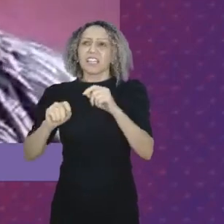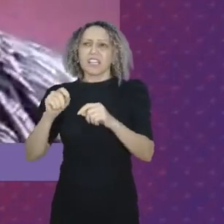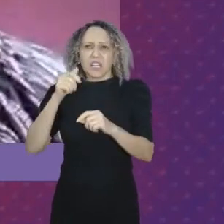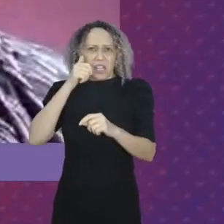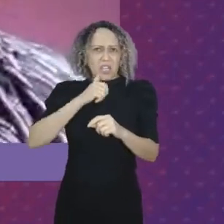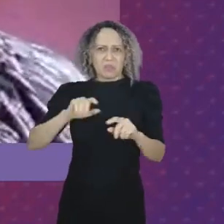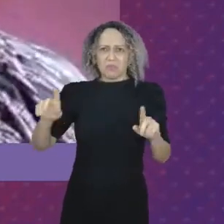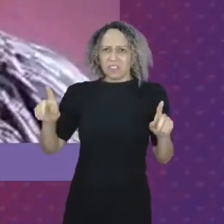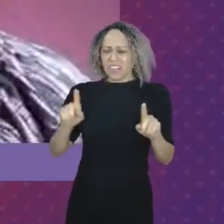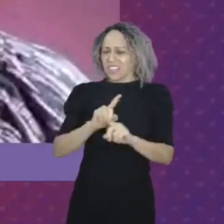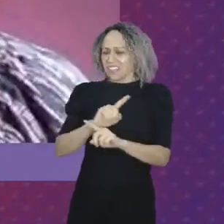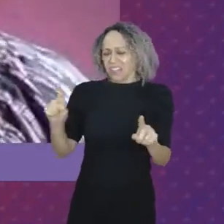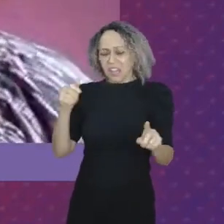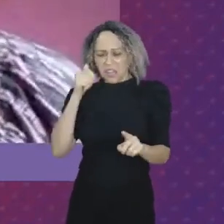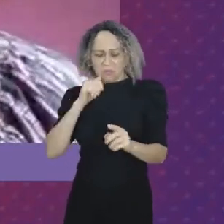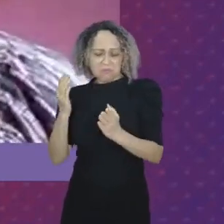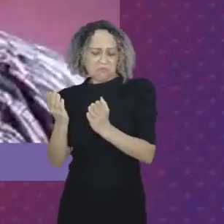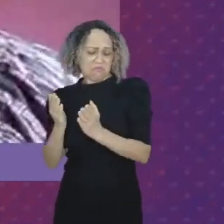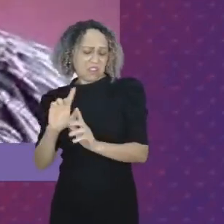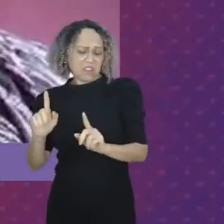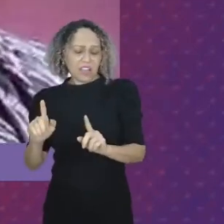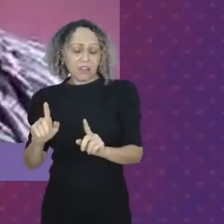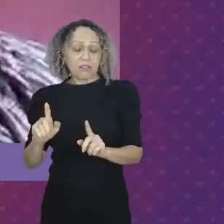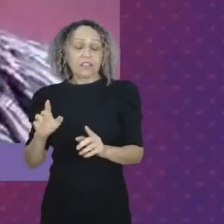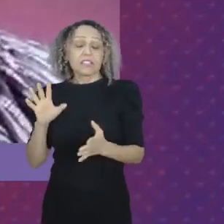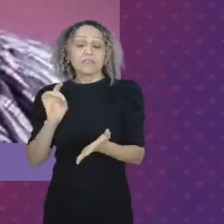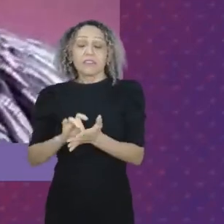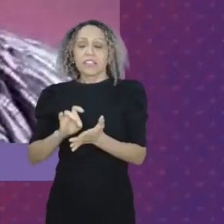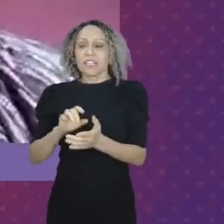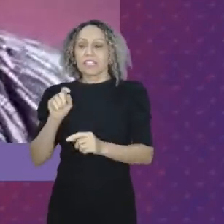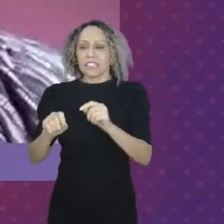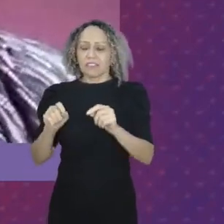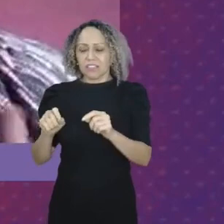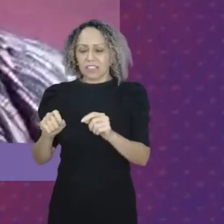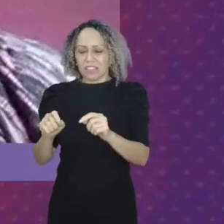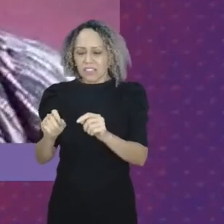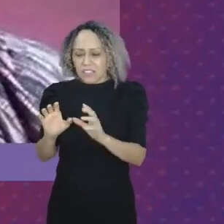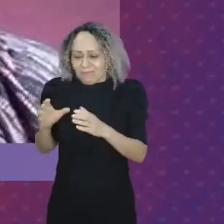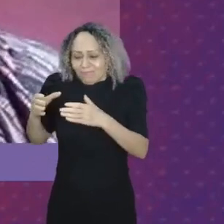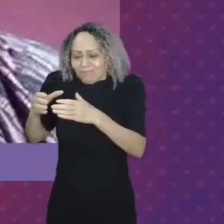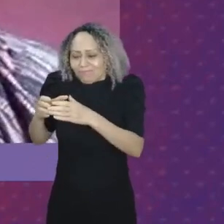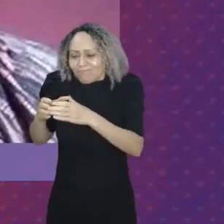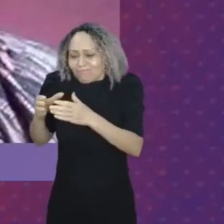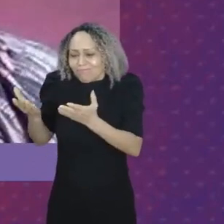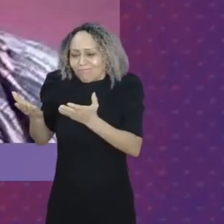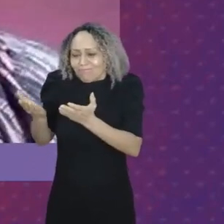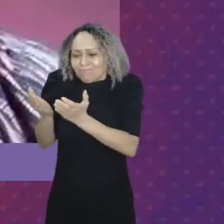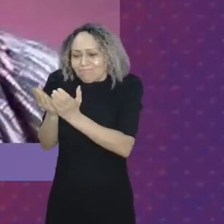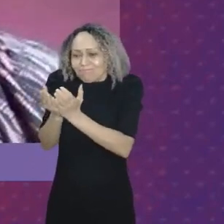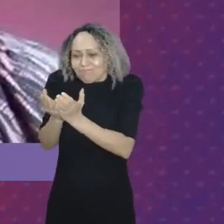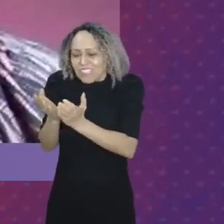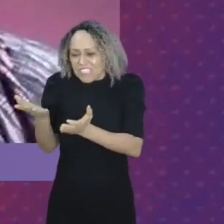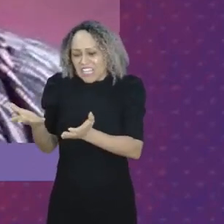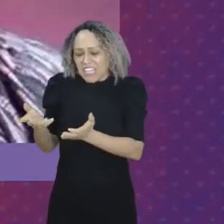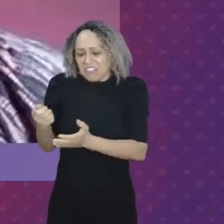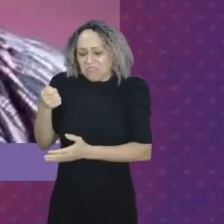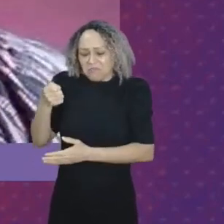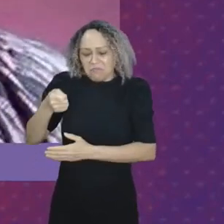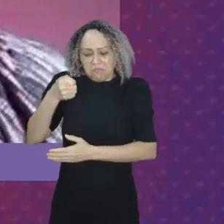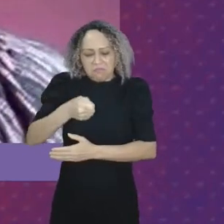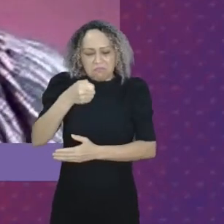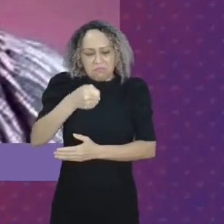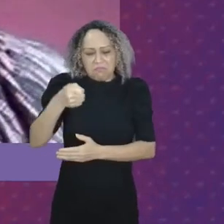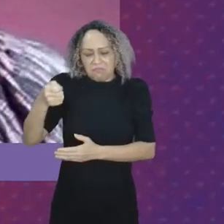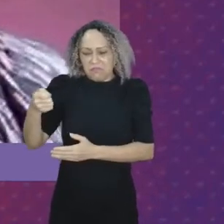igreja evangélica que estão sofrendo violência, que são ouvidas, são essa parcela que comanda e que dirige essas organizações